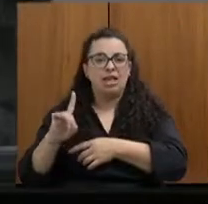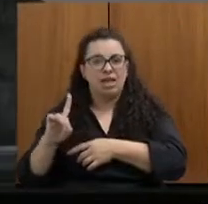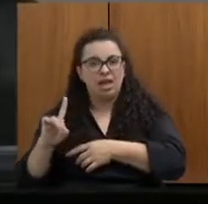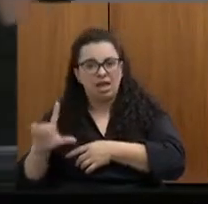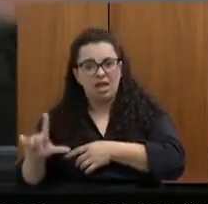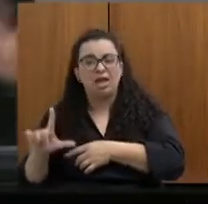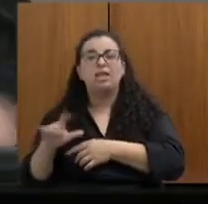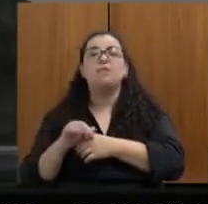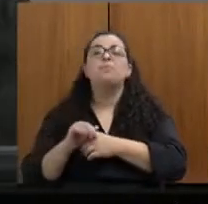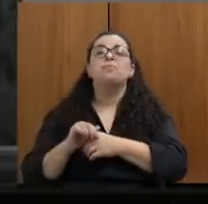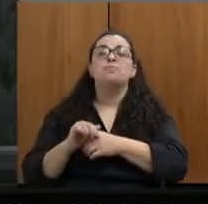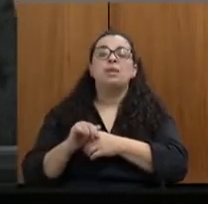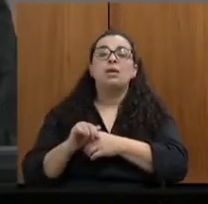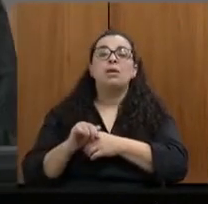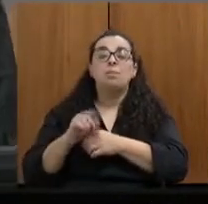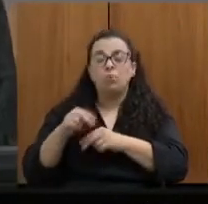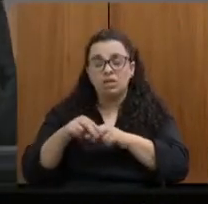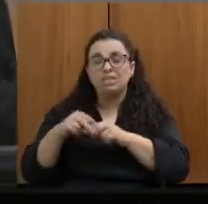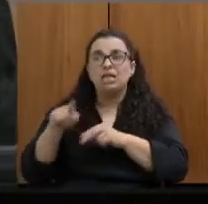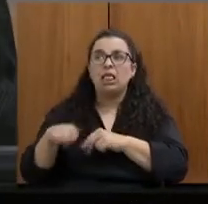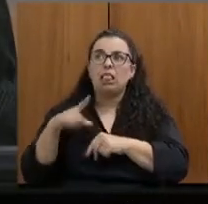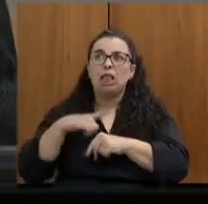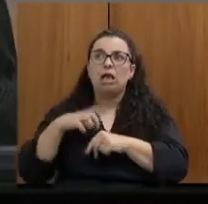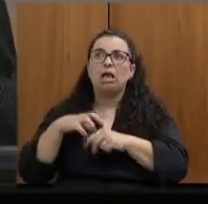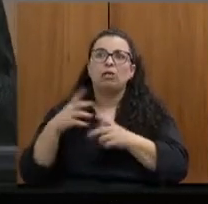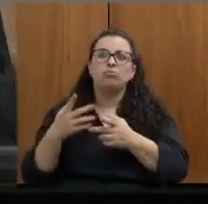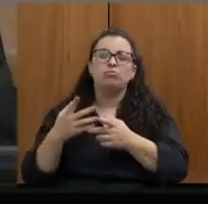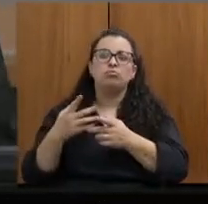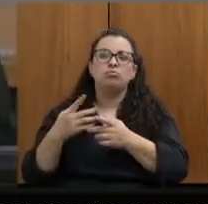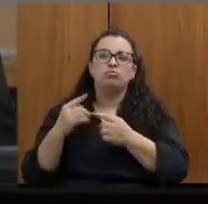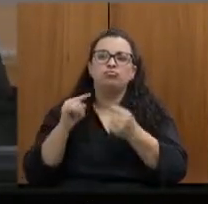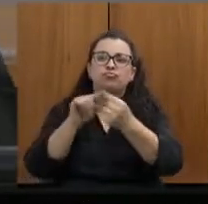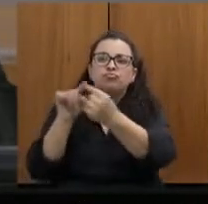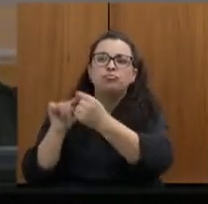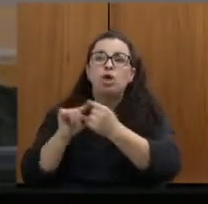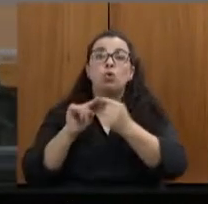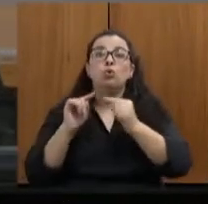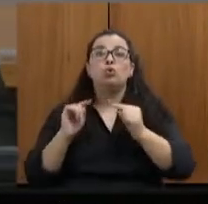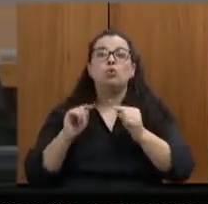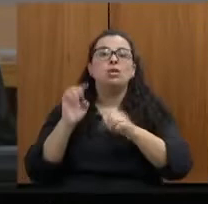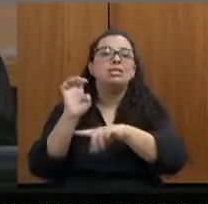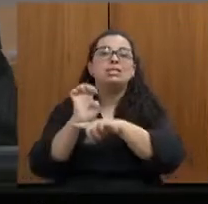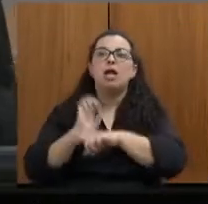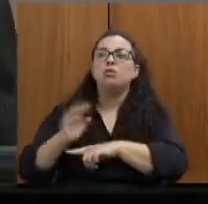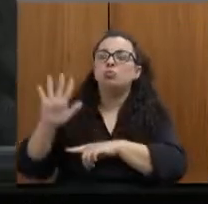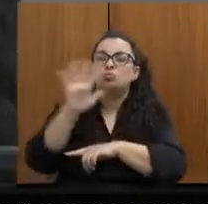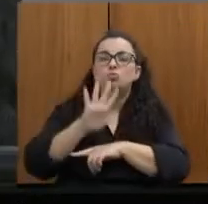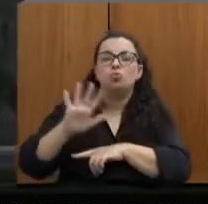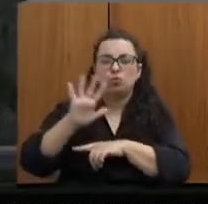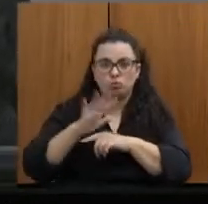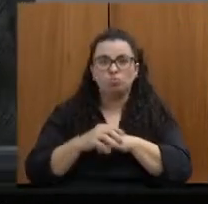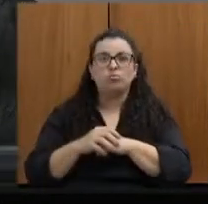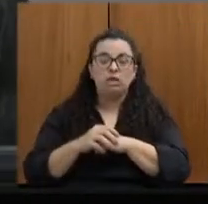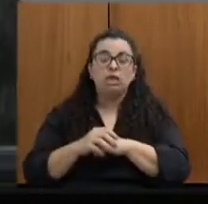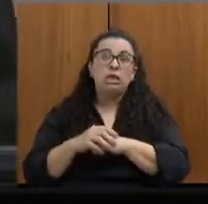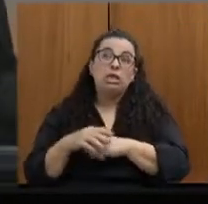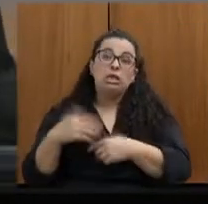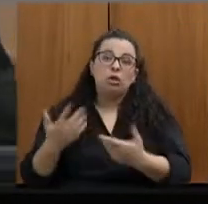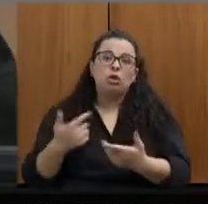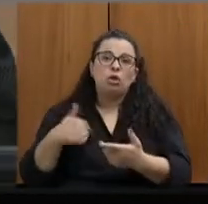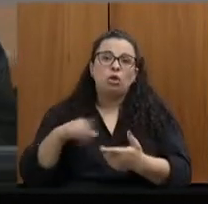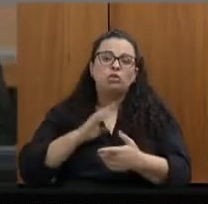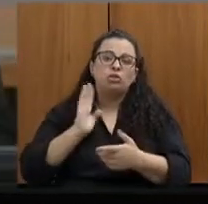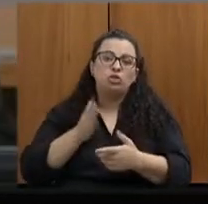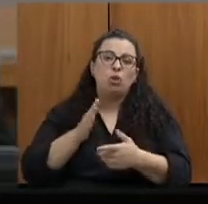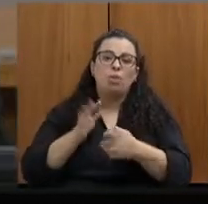tem capilaridade em todo o Estado, a qualificação profissional. Nós estamos começando a montar um projeto piloto, que deve